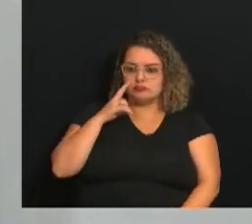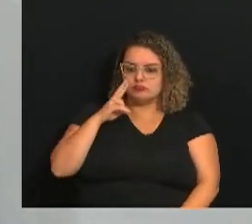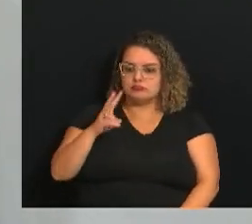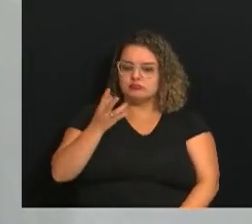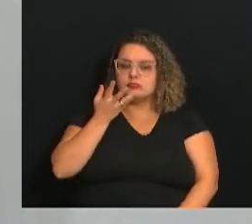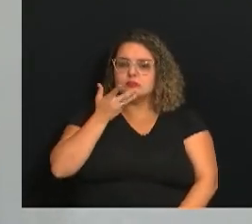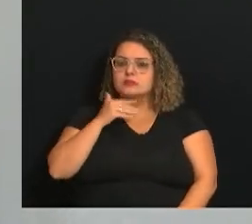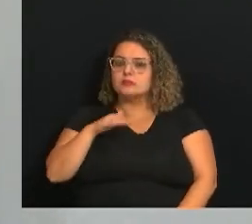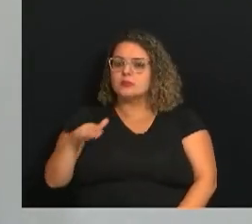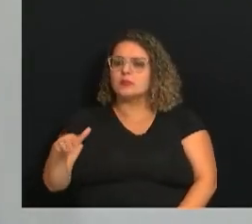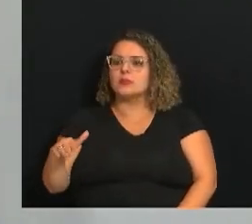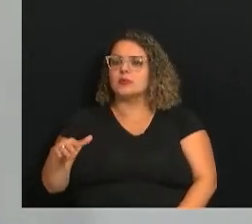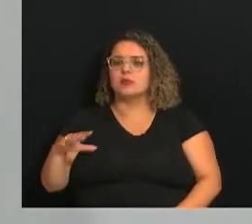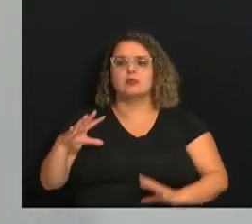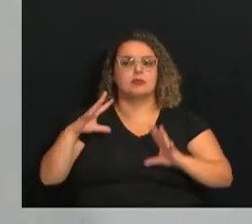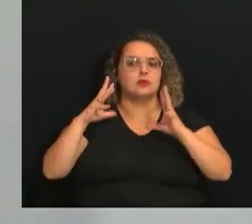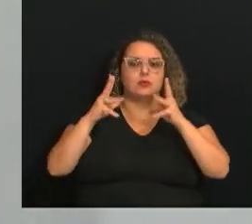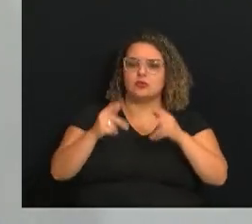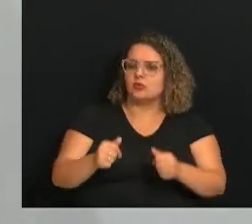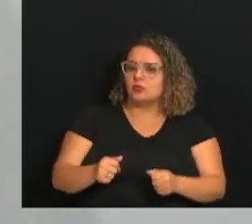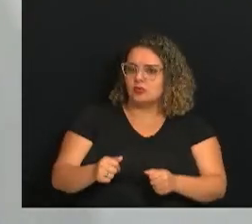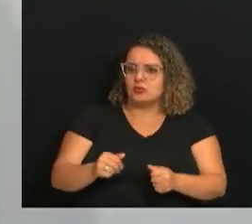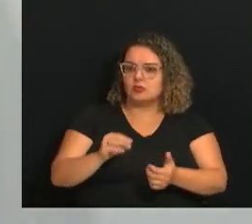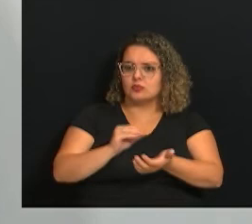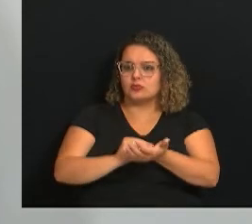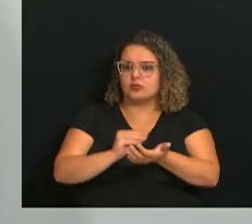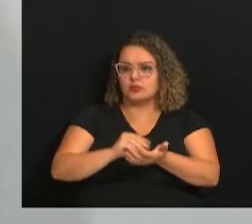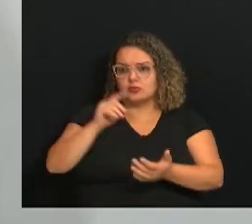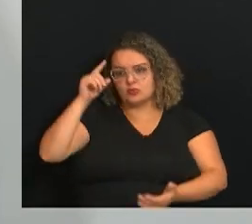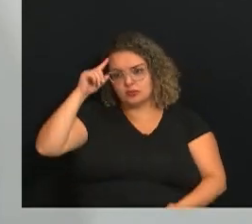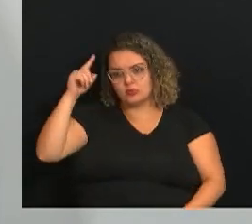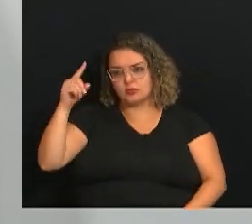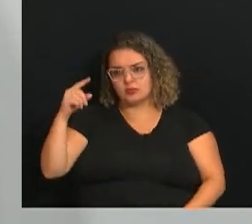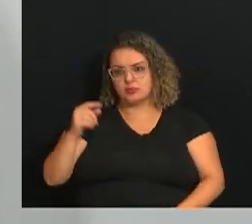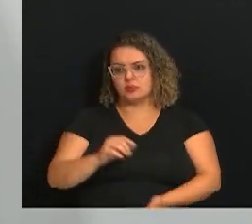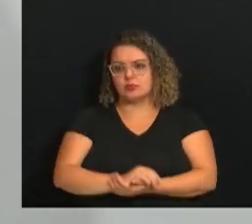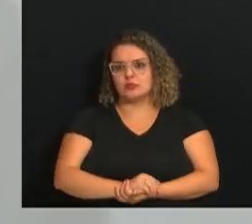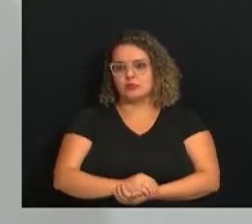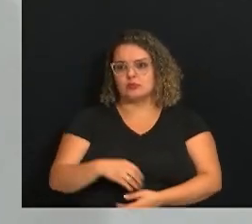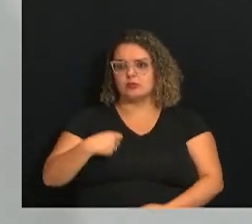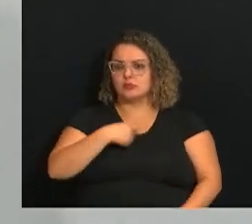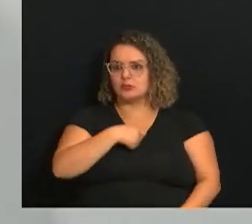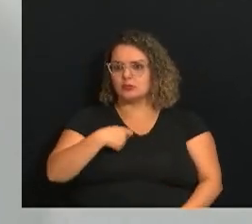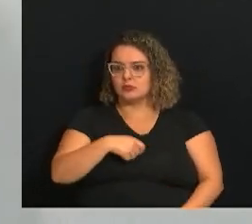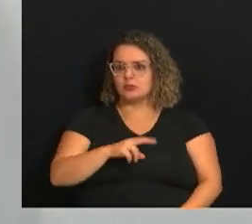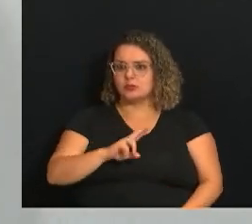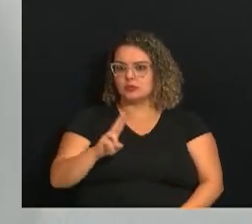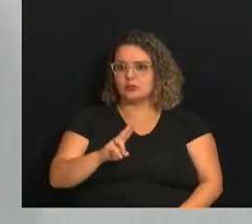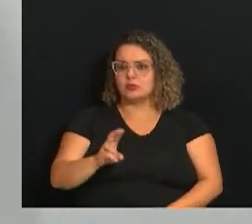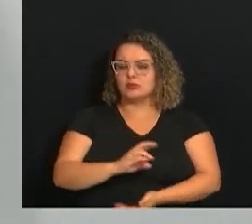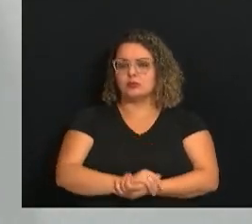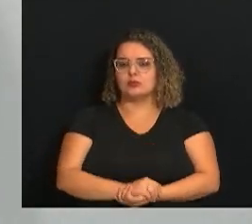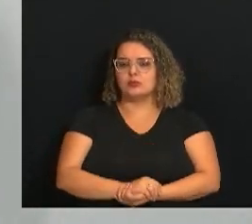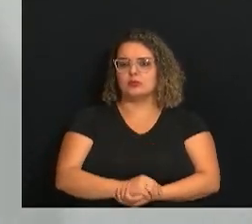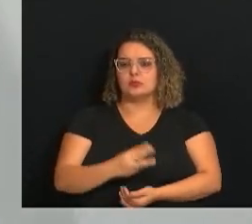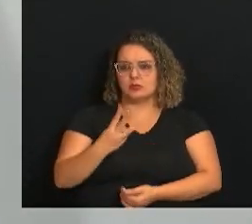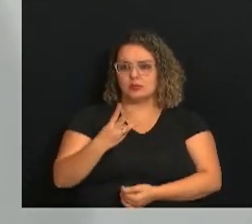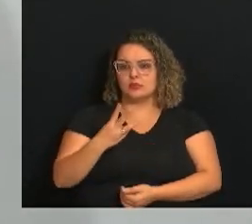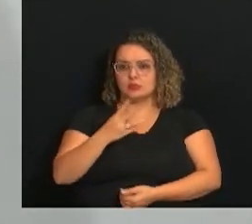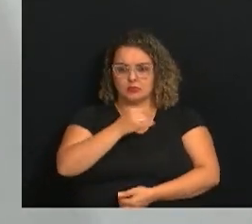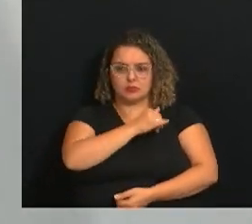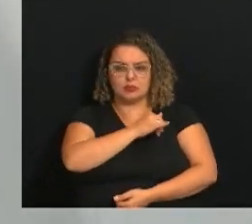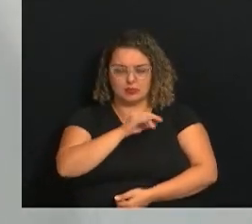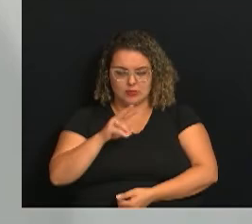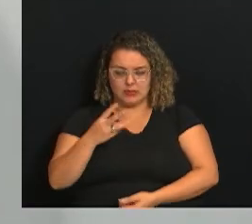saíram, todas, né, no último dia de aula, saíram com a camisa, escrita o nome, porque lá em Três Rios tem esse costume, no último dia de